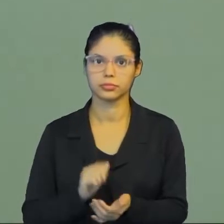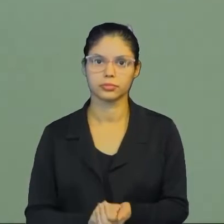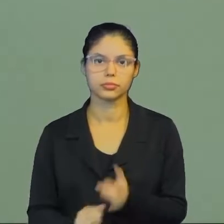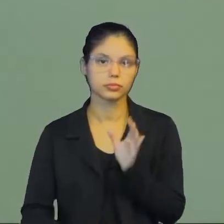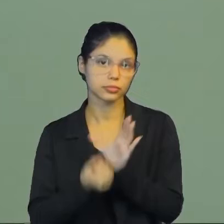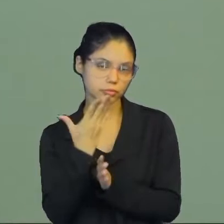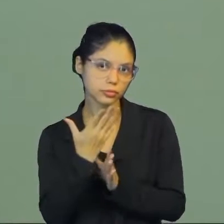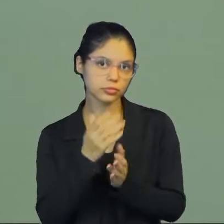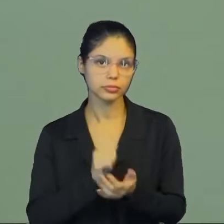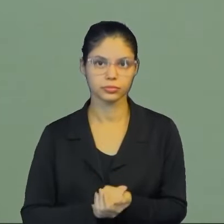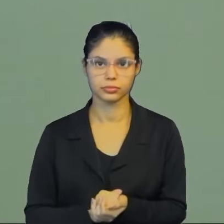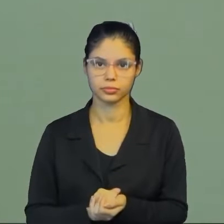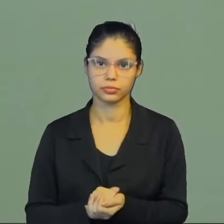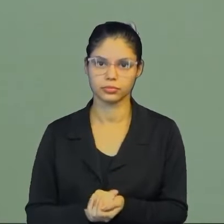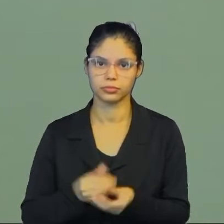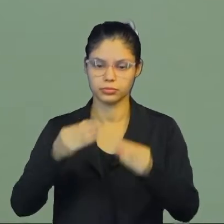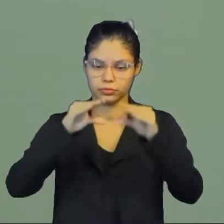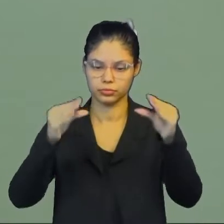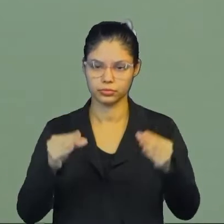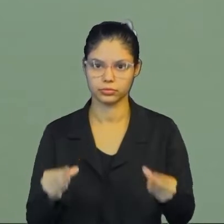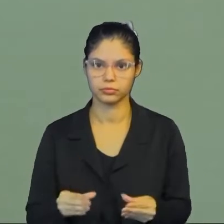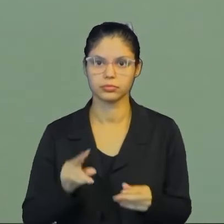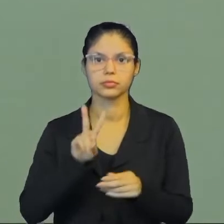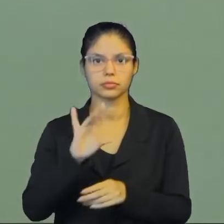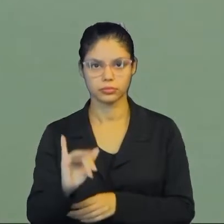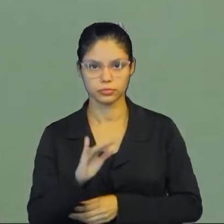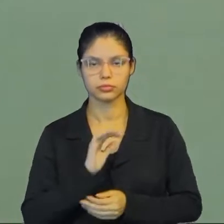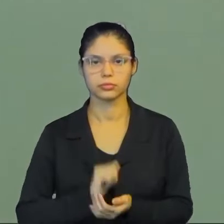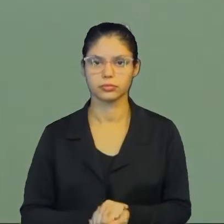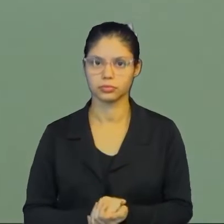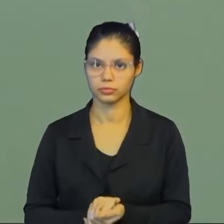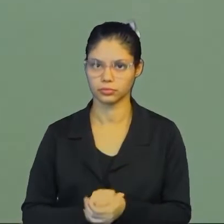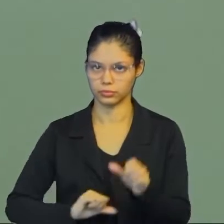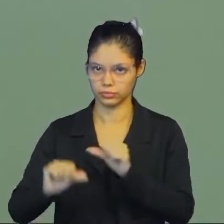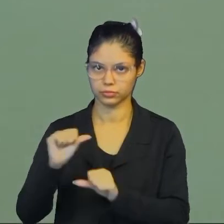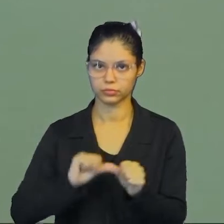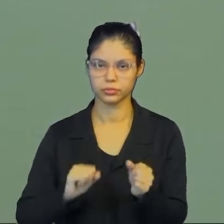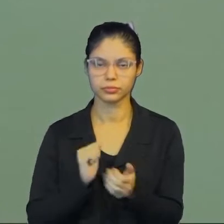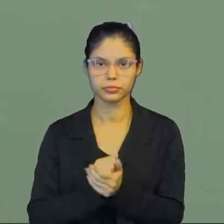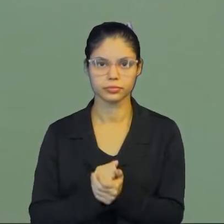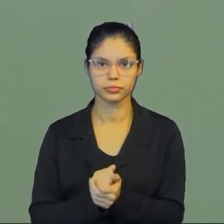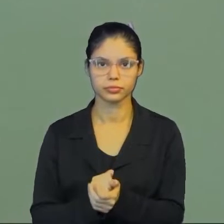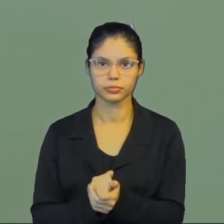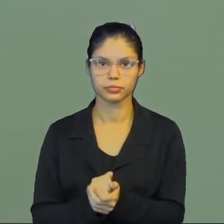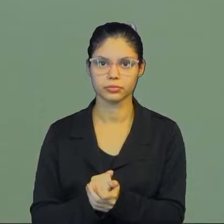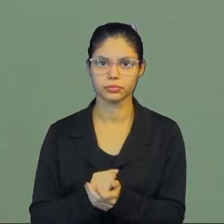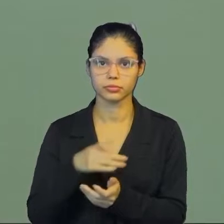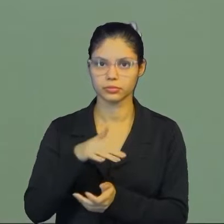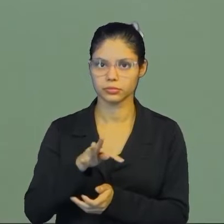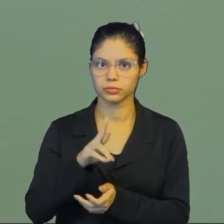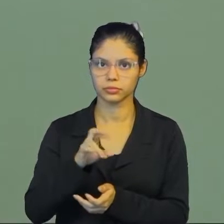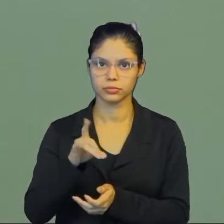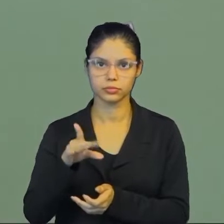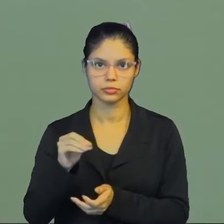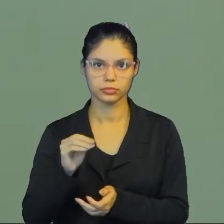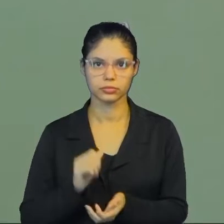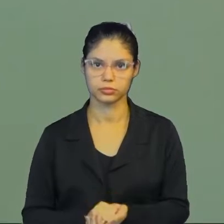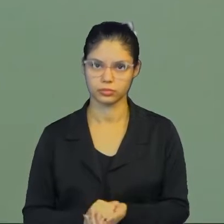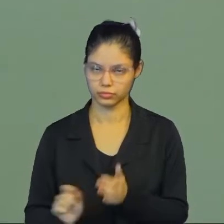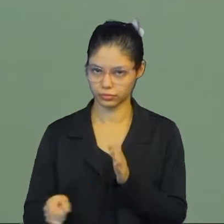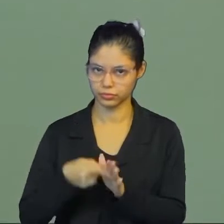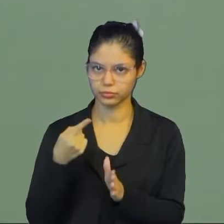vai criar, né, o formato que vai ser transformado no tecido, beleza?